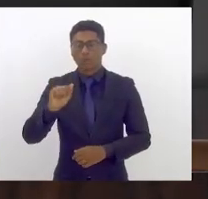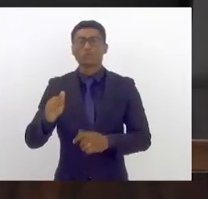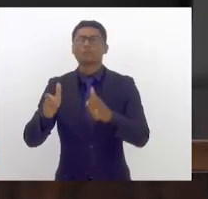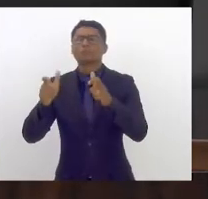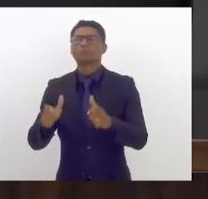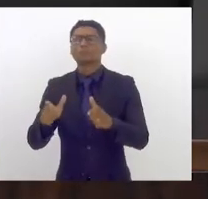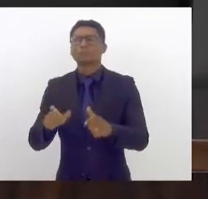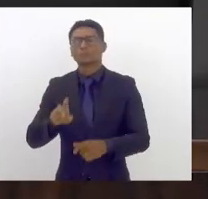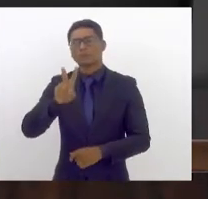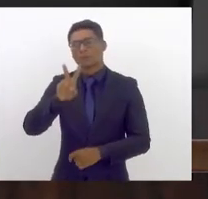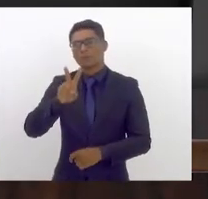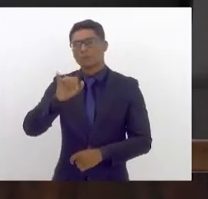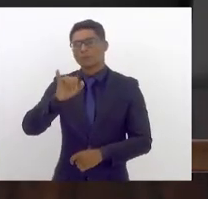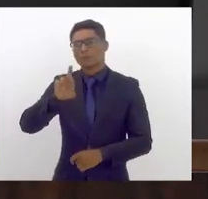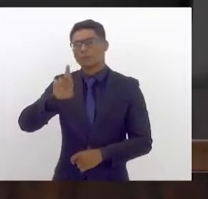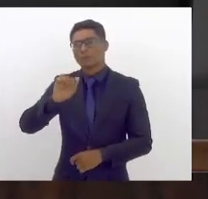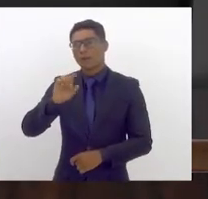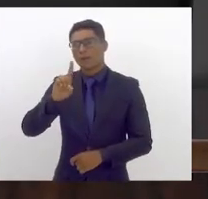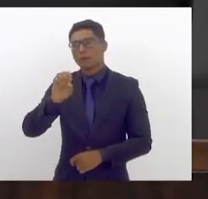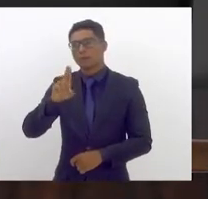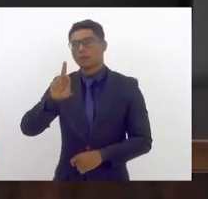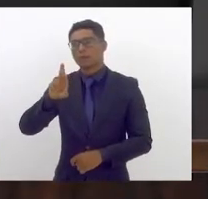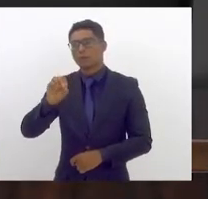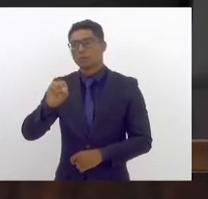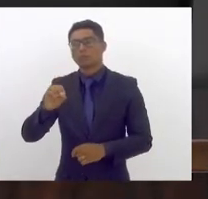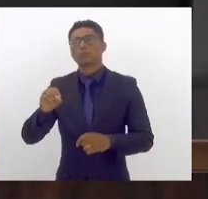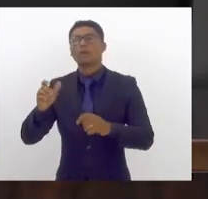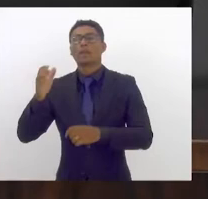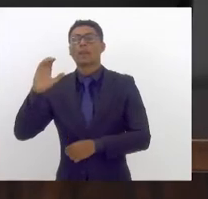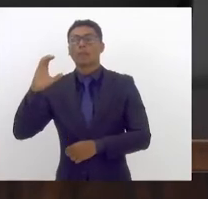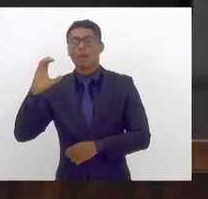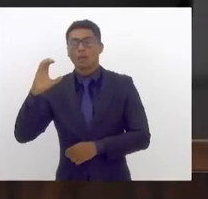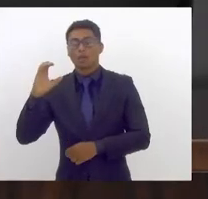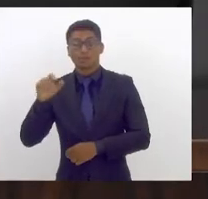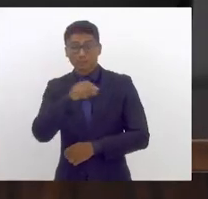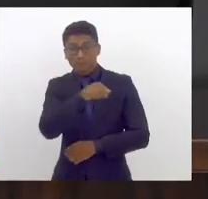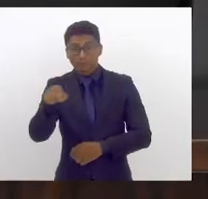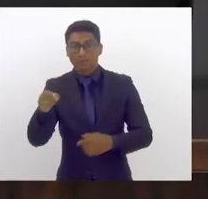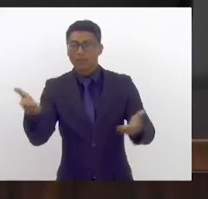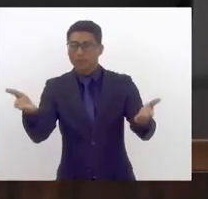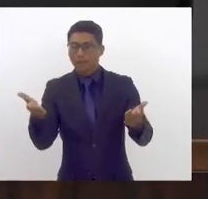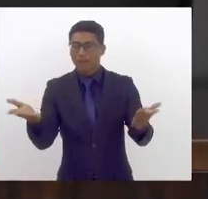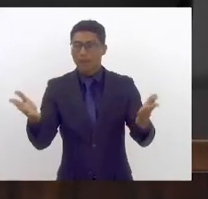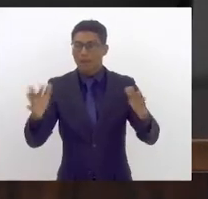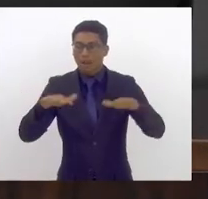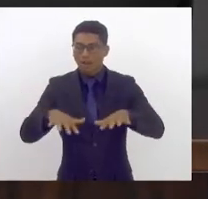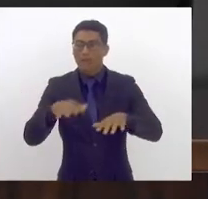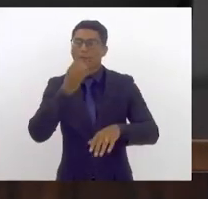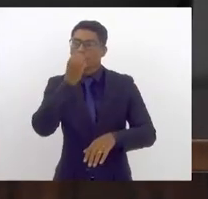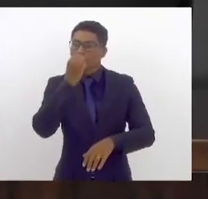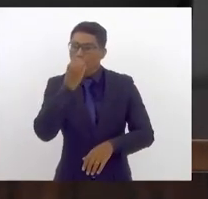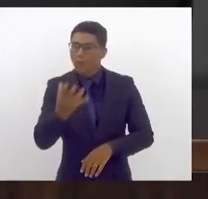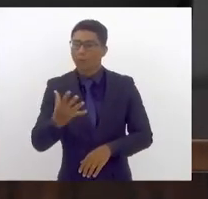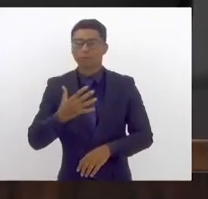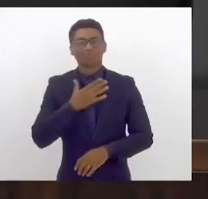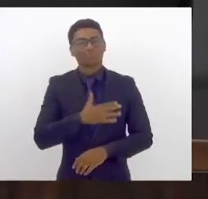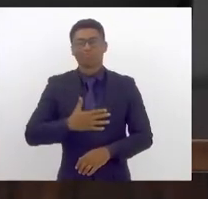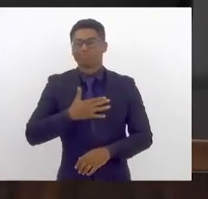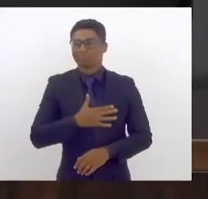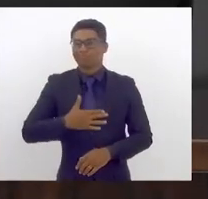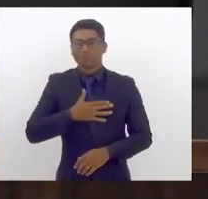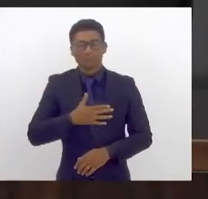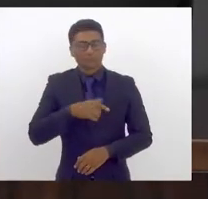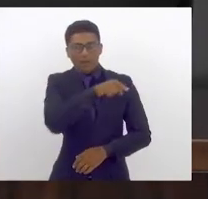Viradouro em Niterói e foi um grande prazer elas aqui para que a gente tem um pouquinho dessa experiência